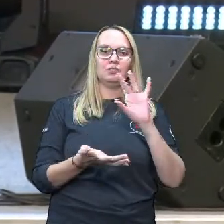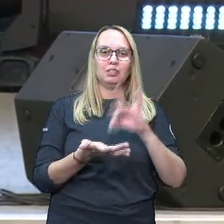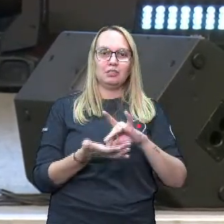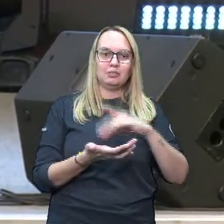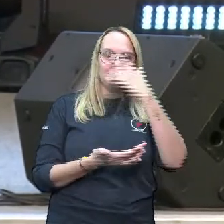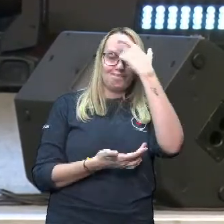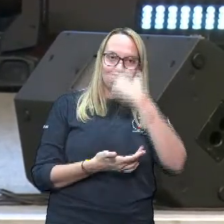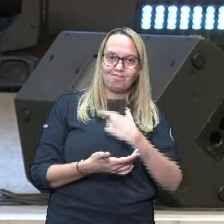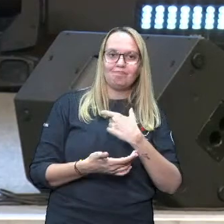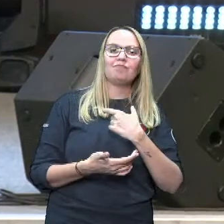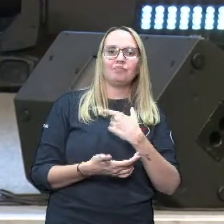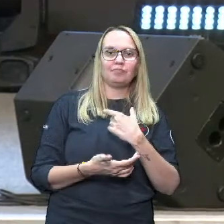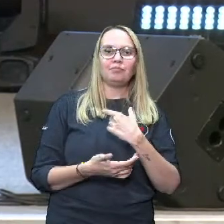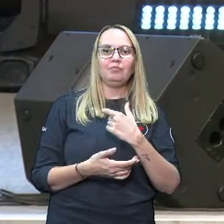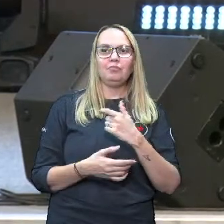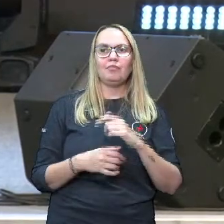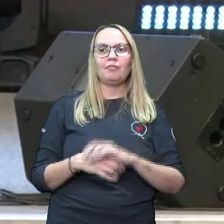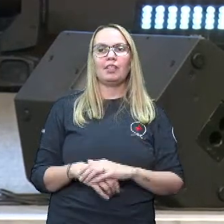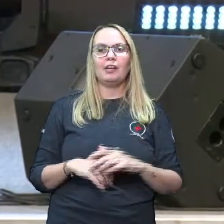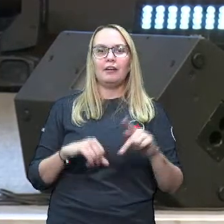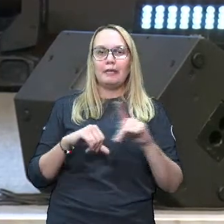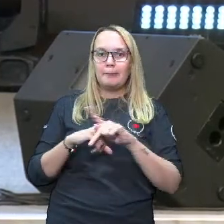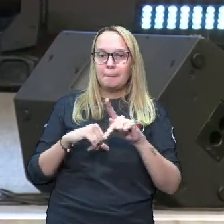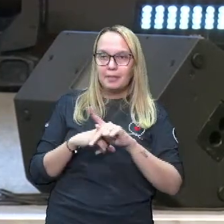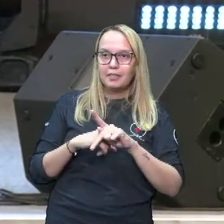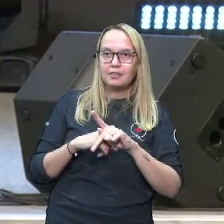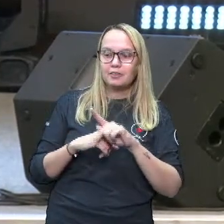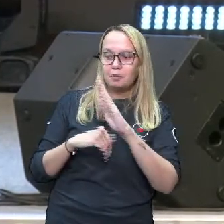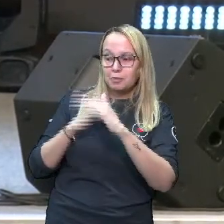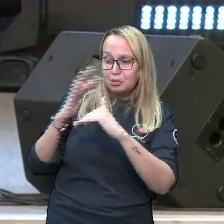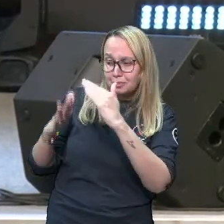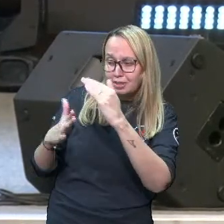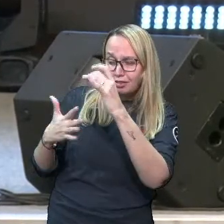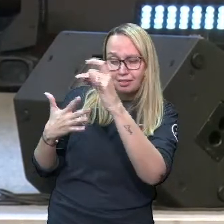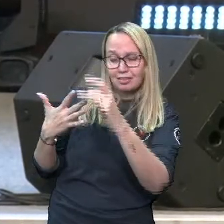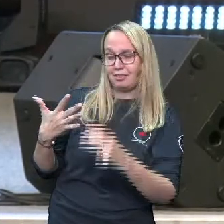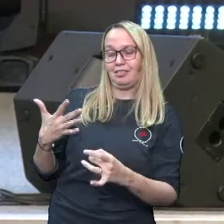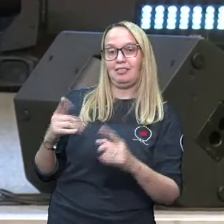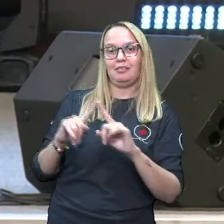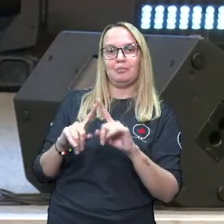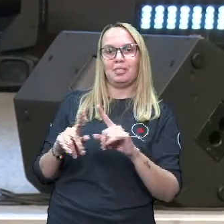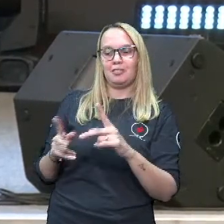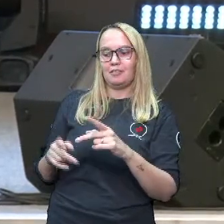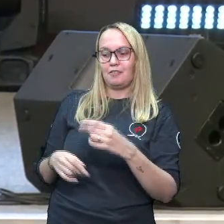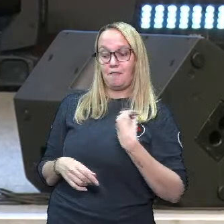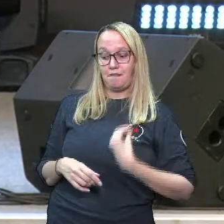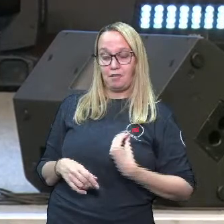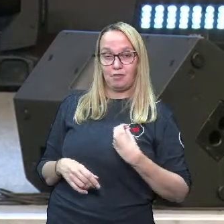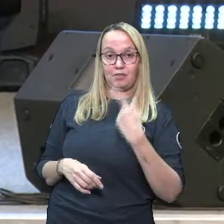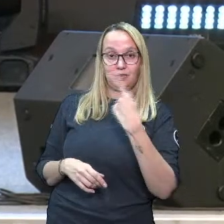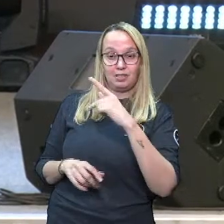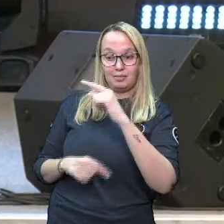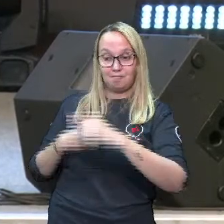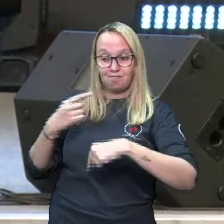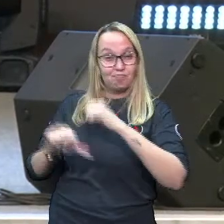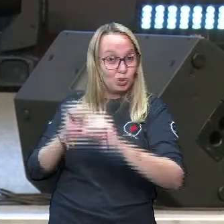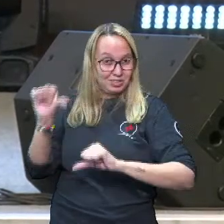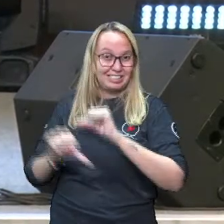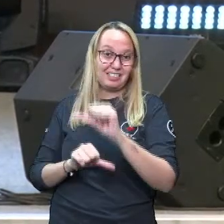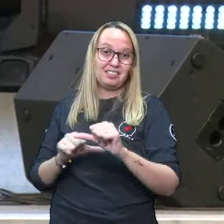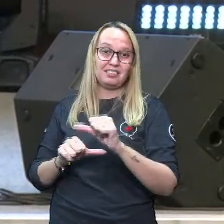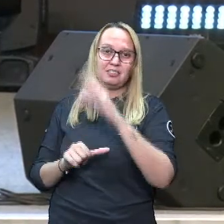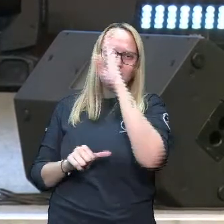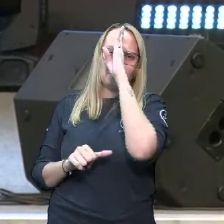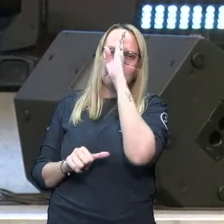Olha para cá, Jesus está dizendo para ele: Pedro, te prosperar é um detalhe, te ver transformado é minha prioridade.